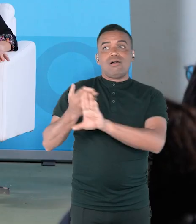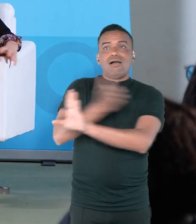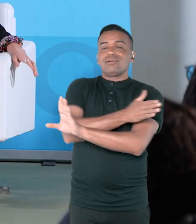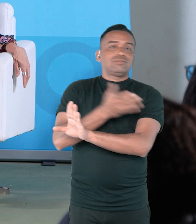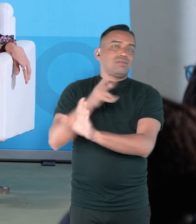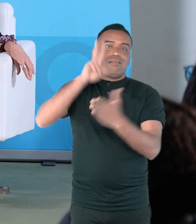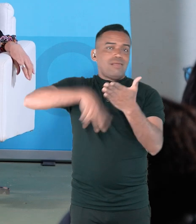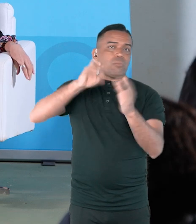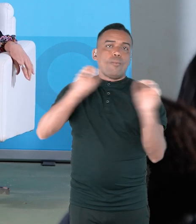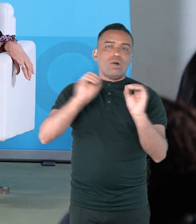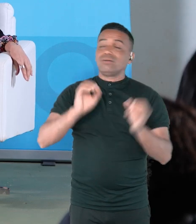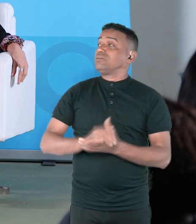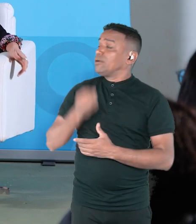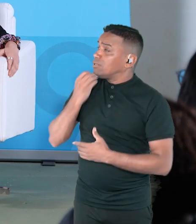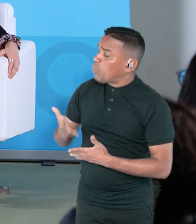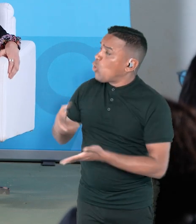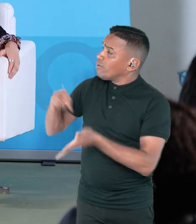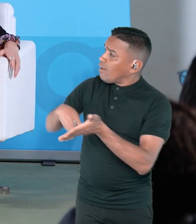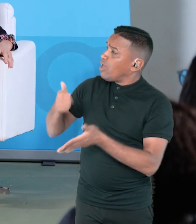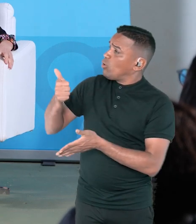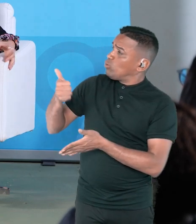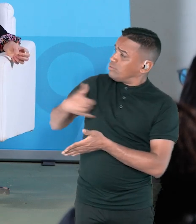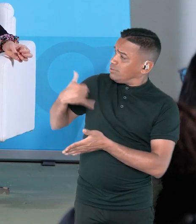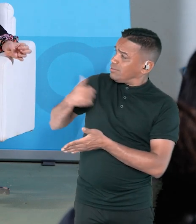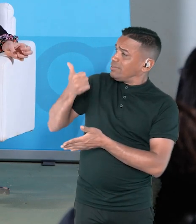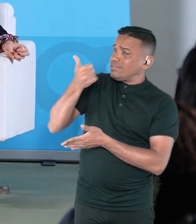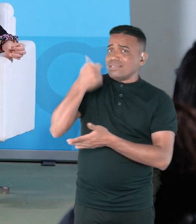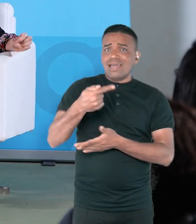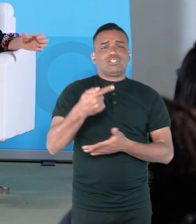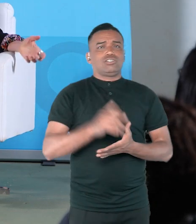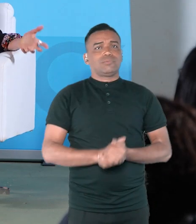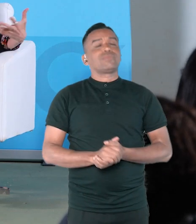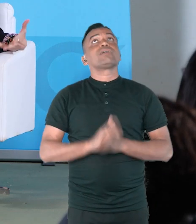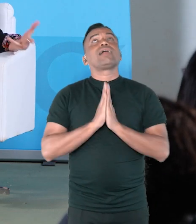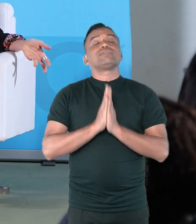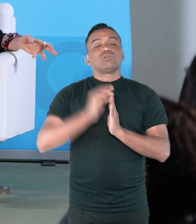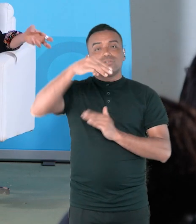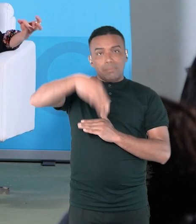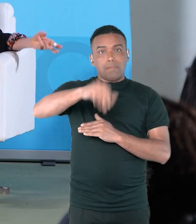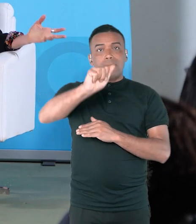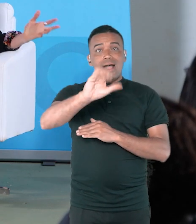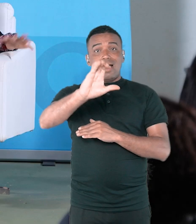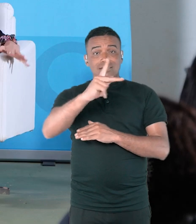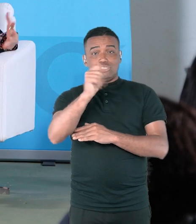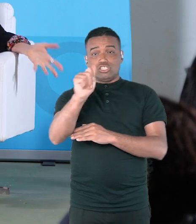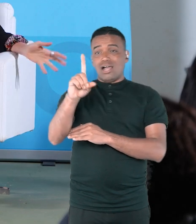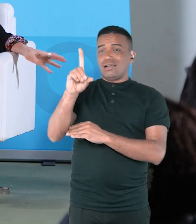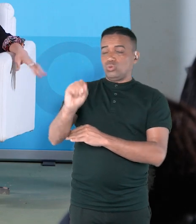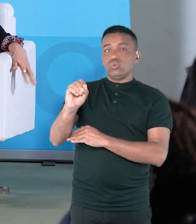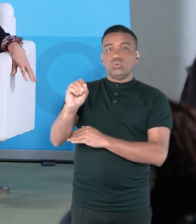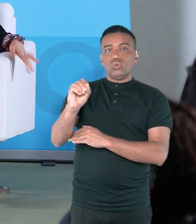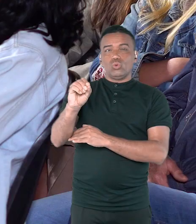Antes não tinha lido. Mas que bom que ele leu com 17 anos, porque eu vou falar uma coisa que eu acho de Machado. Machado, graças a Deus, eu também